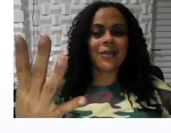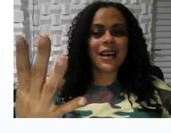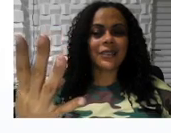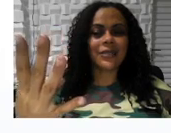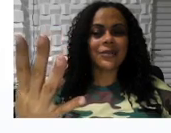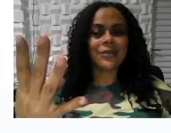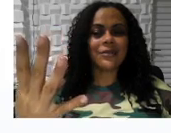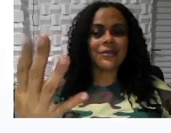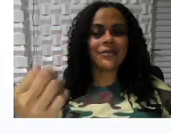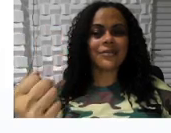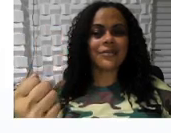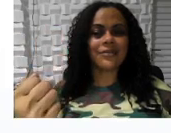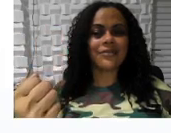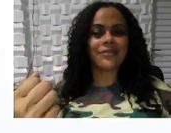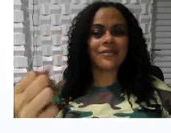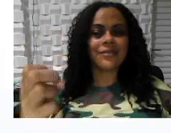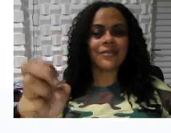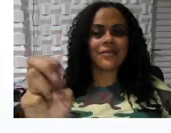4,